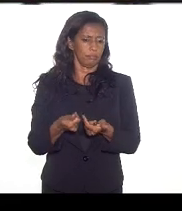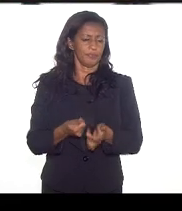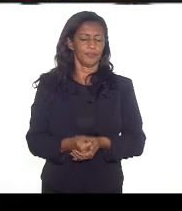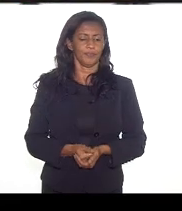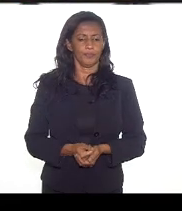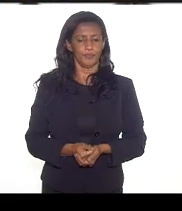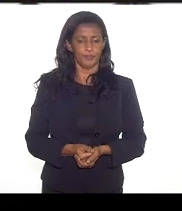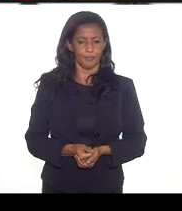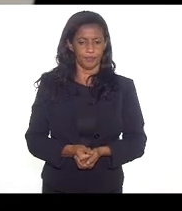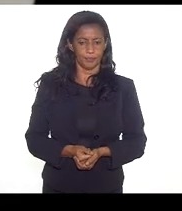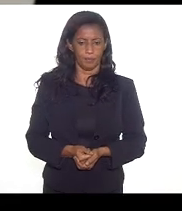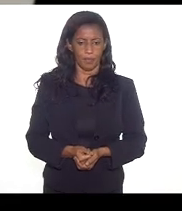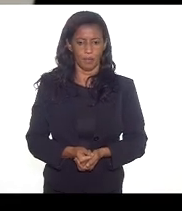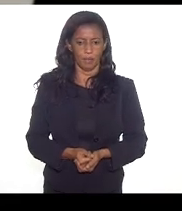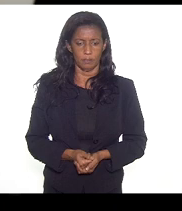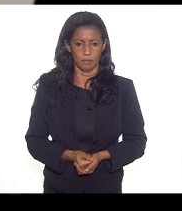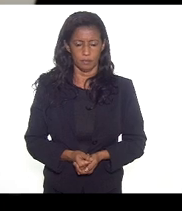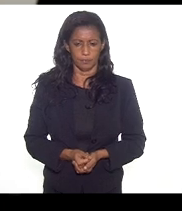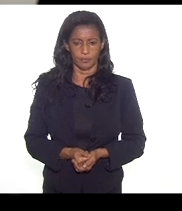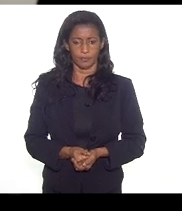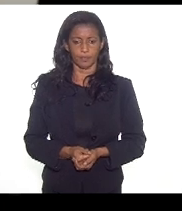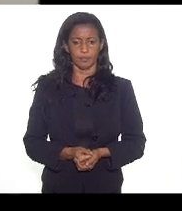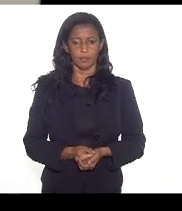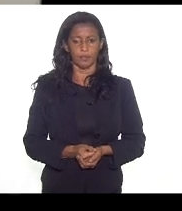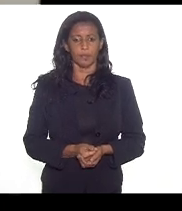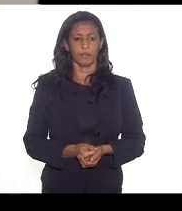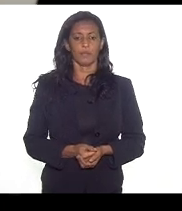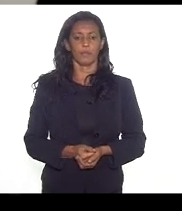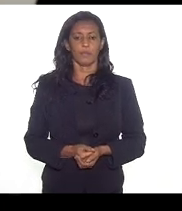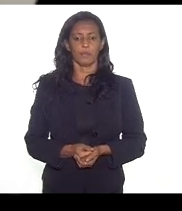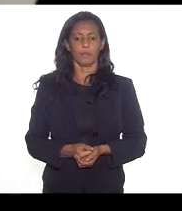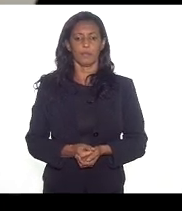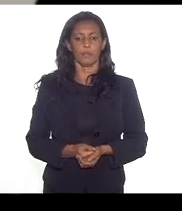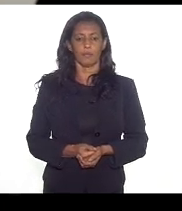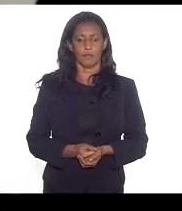Ok. Rosane, se Vossa Excelência quiser